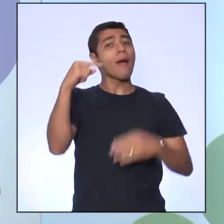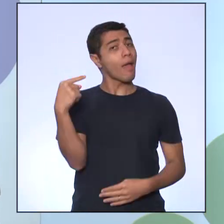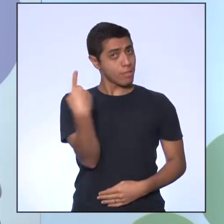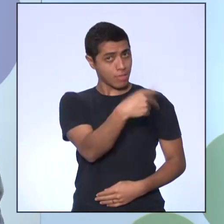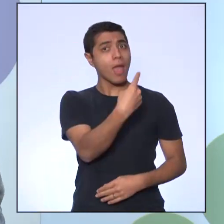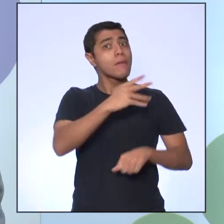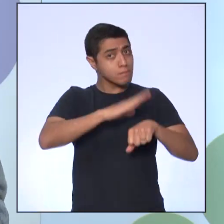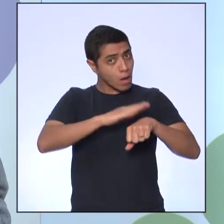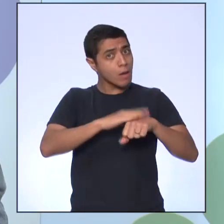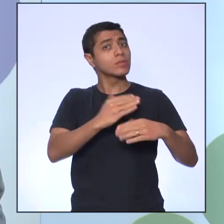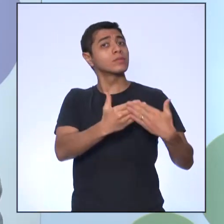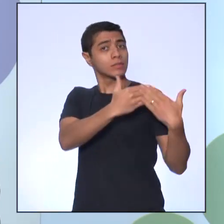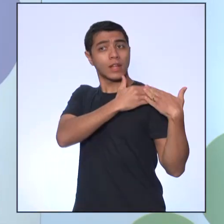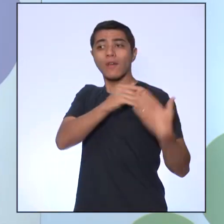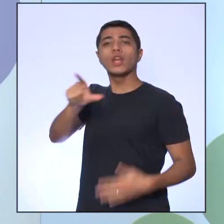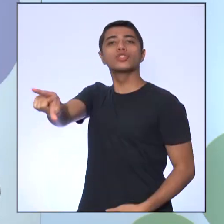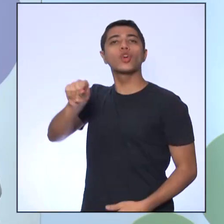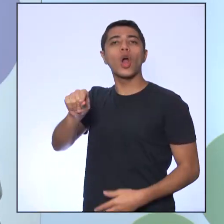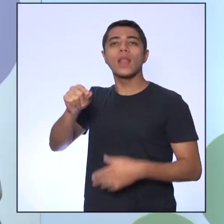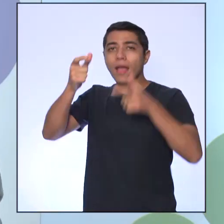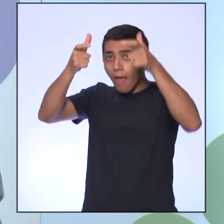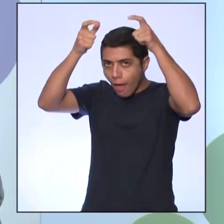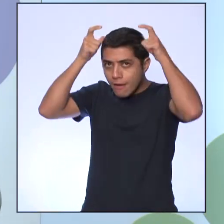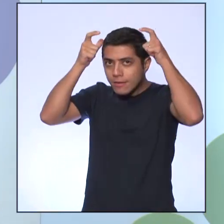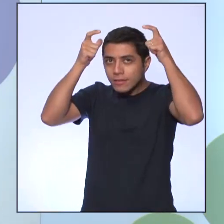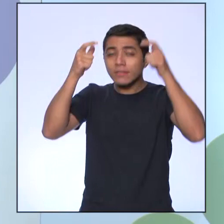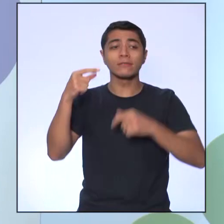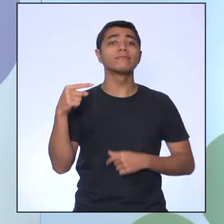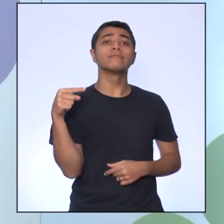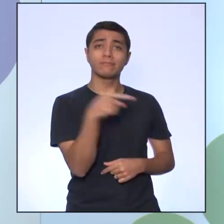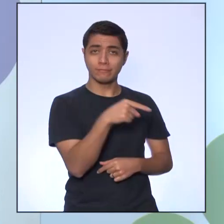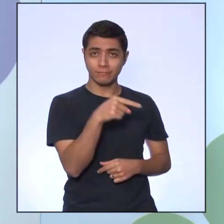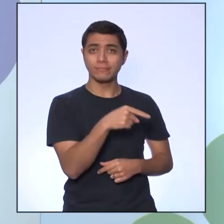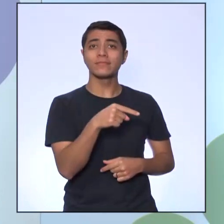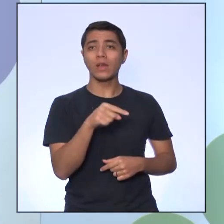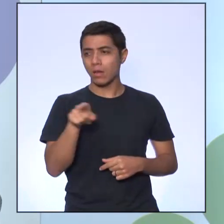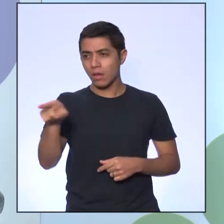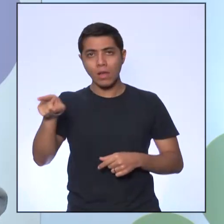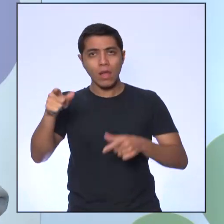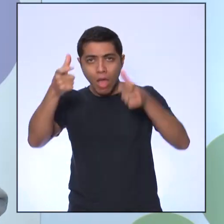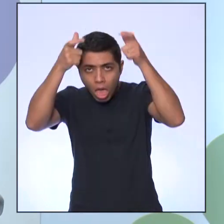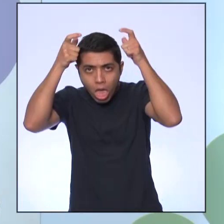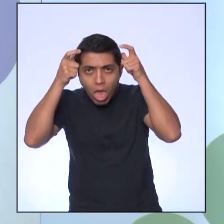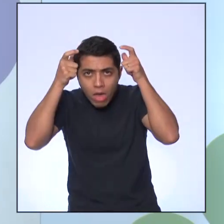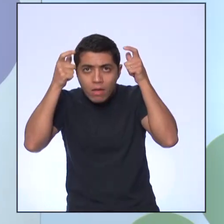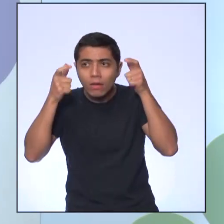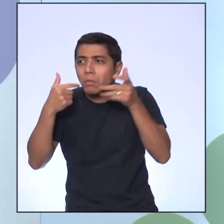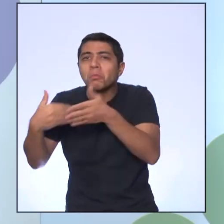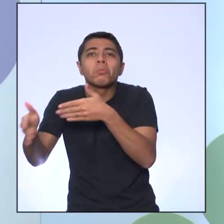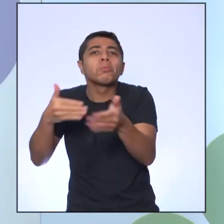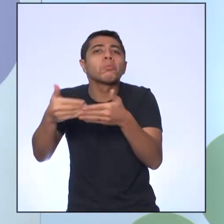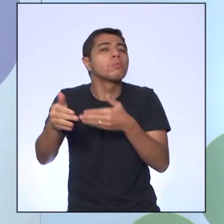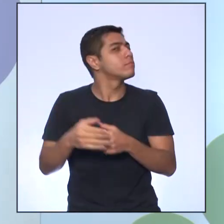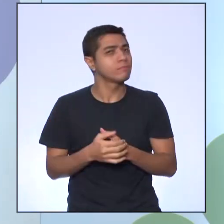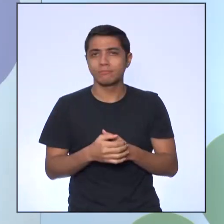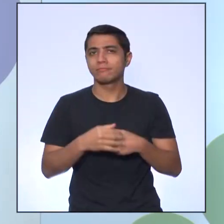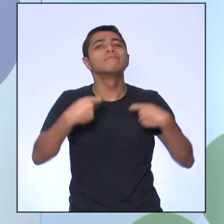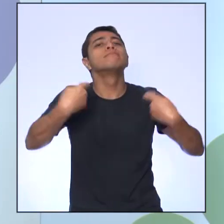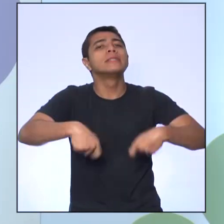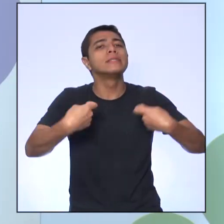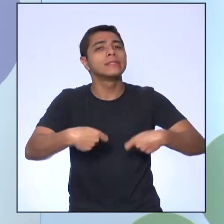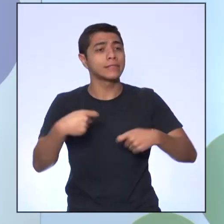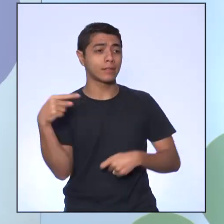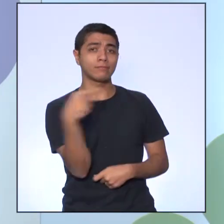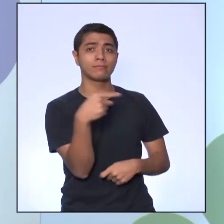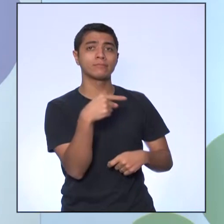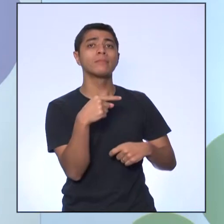ao reinado, né? Ninguém se tornava rei sem antes ter o apoio da Igreja Católica, o apoio do papado. Então, os papas tinham